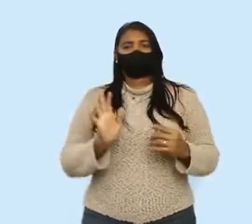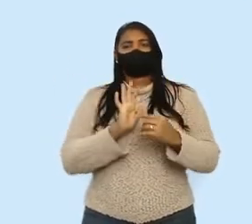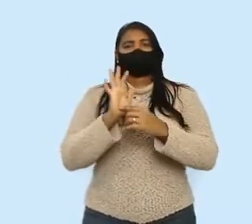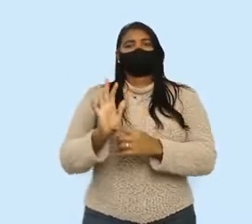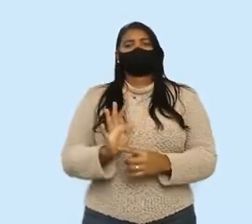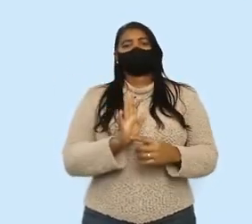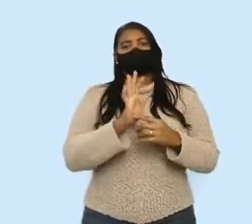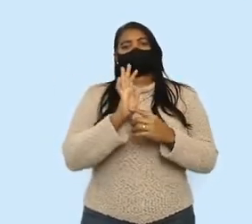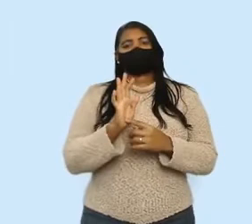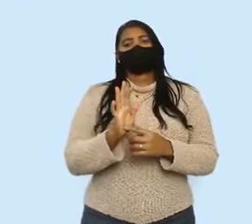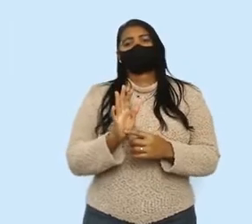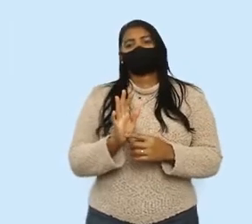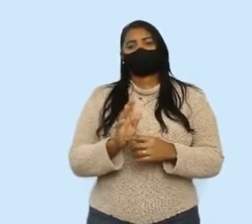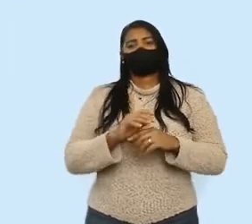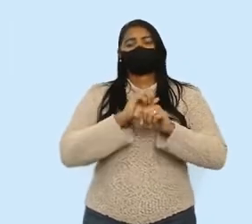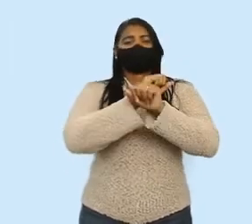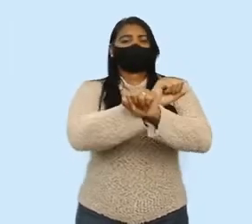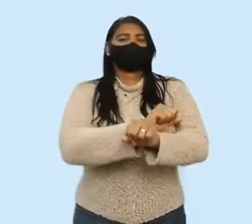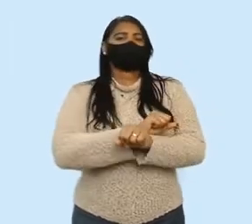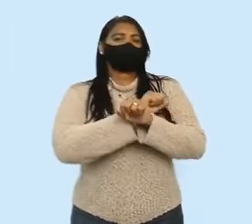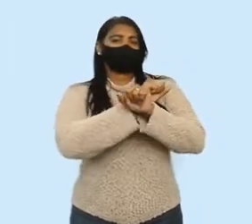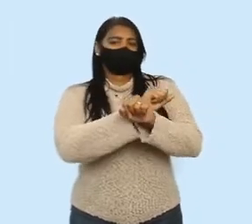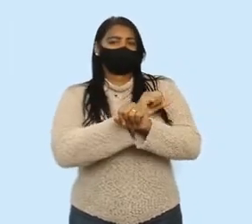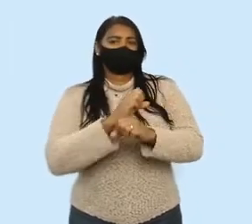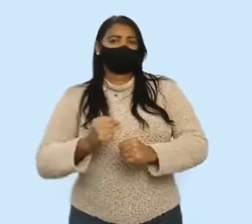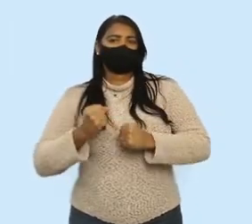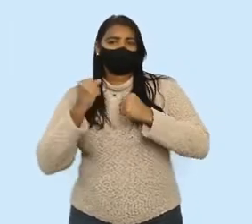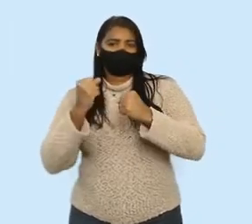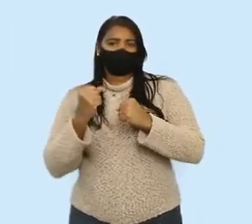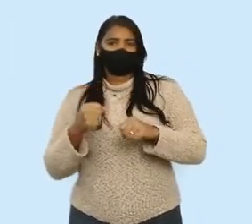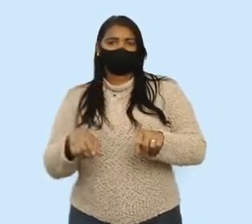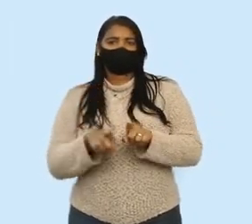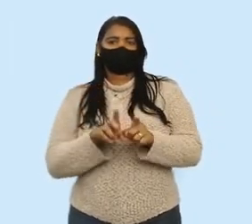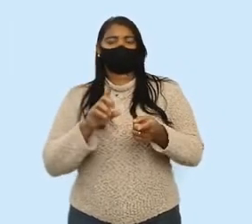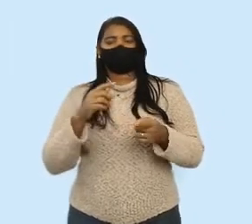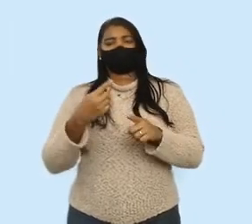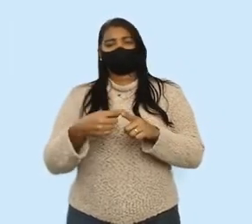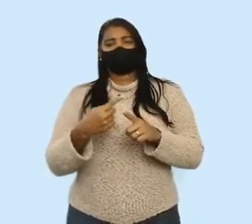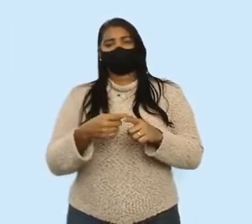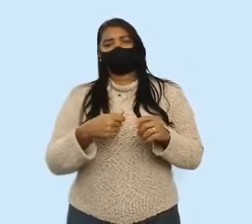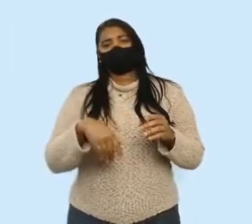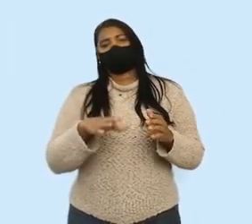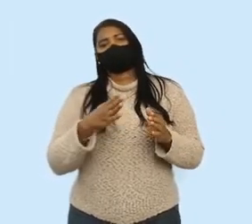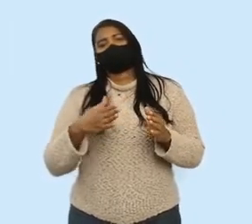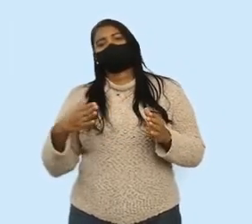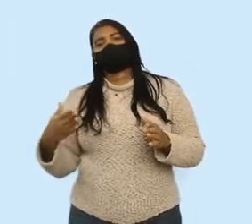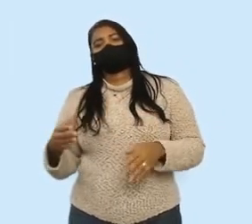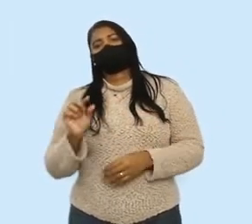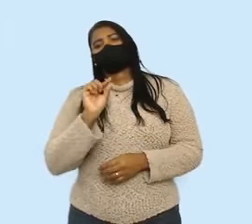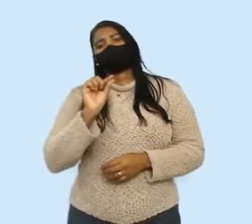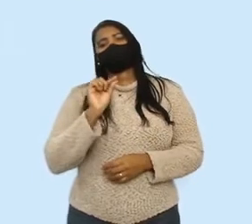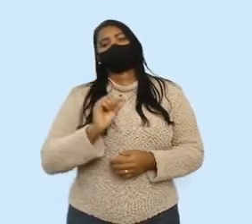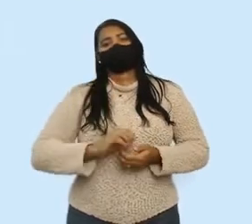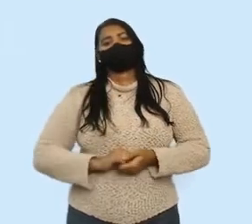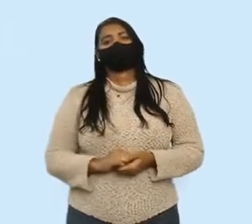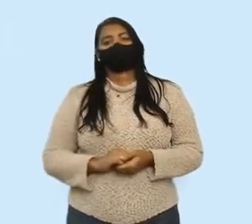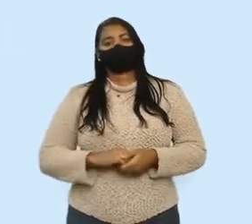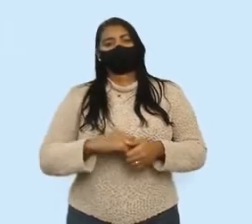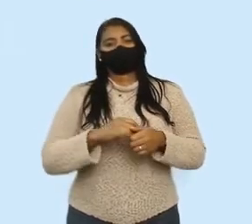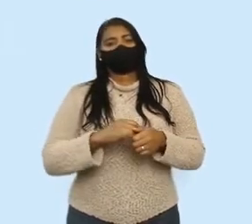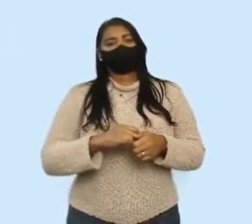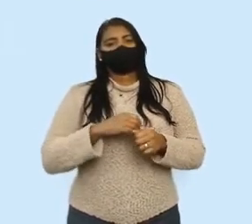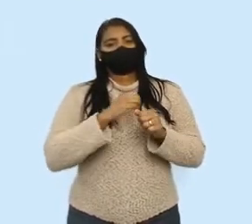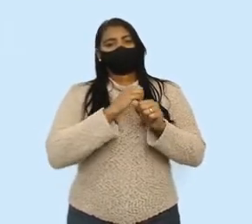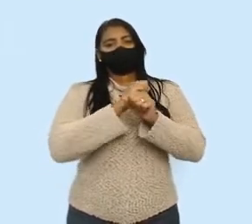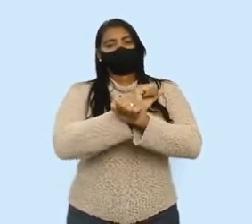à elite escravocrata um grande poder, porque o processo de abolição, o processo